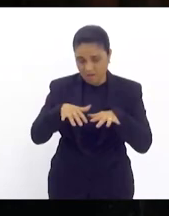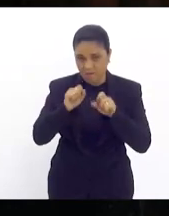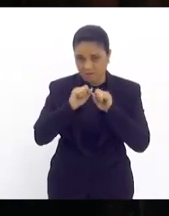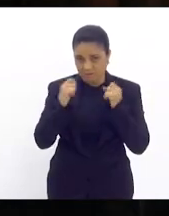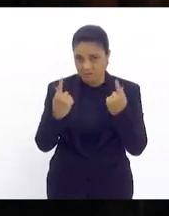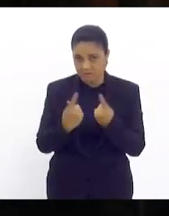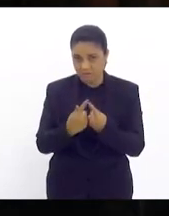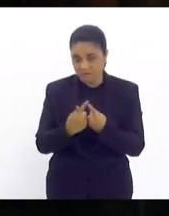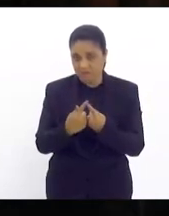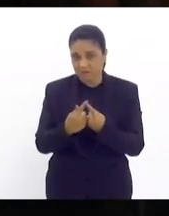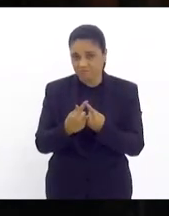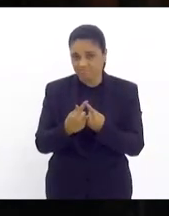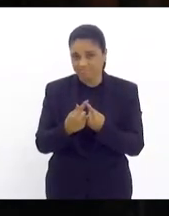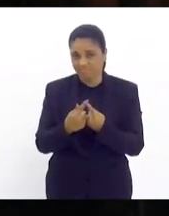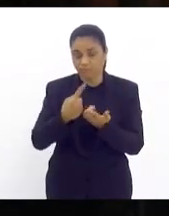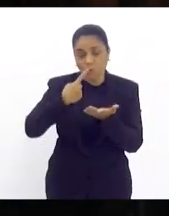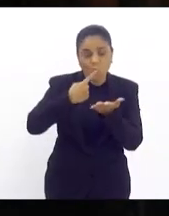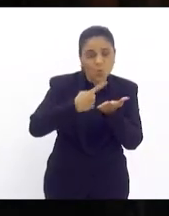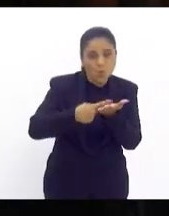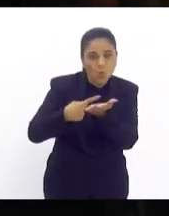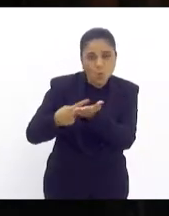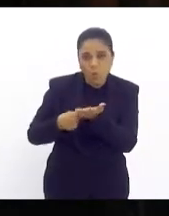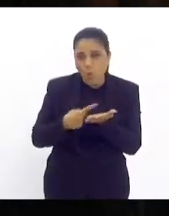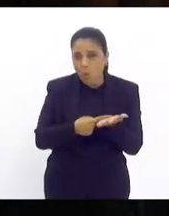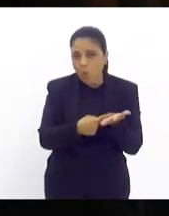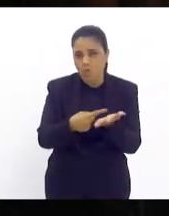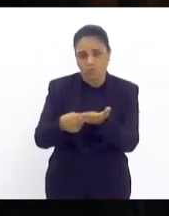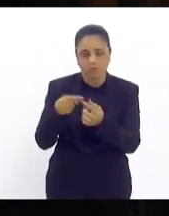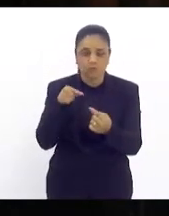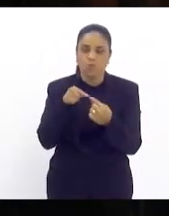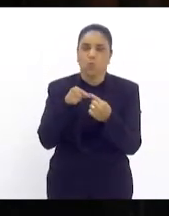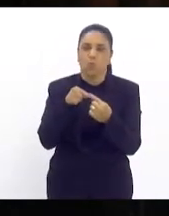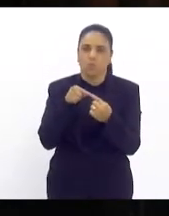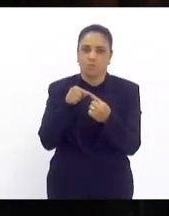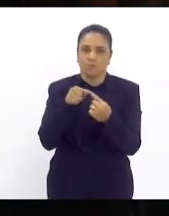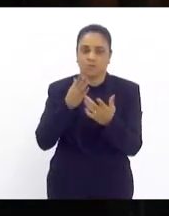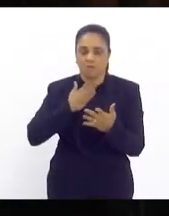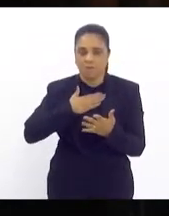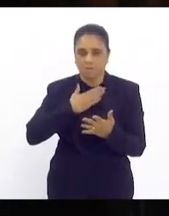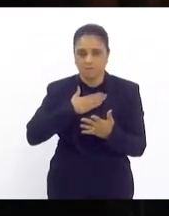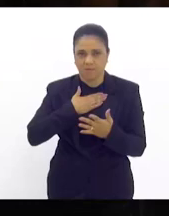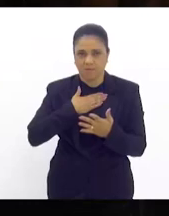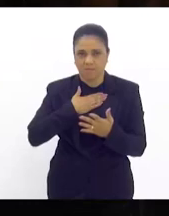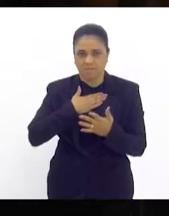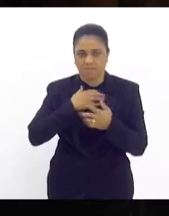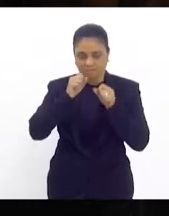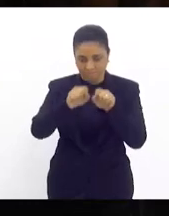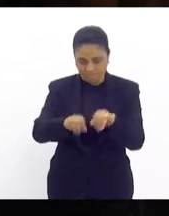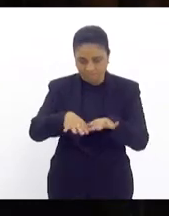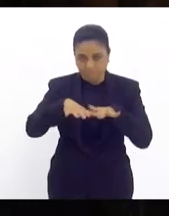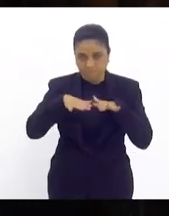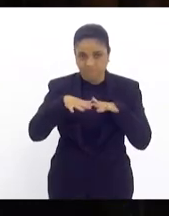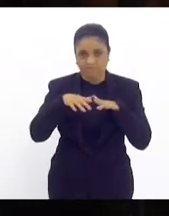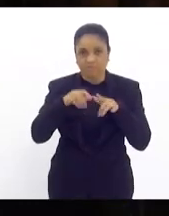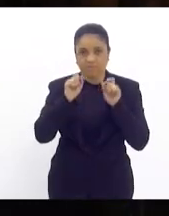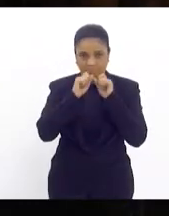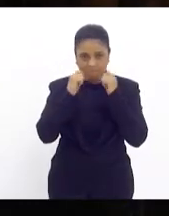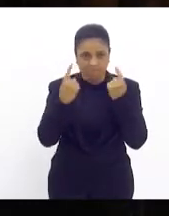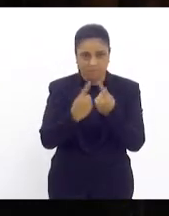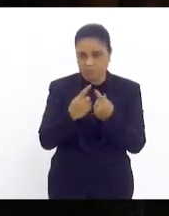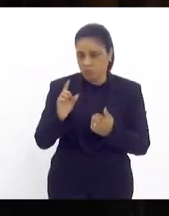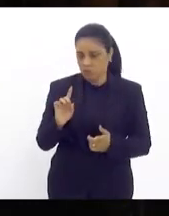tem a ver com compromisso que eu tenho e a nossa mandata tem porque eu não trabalho